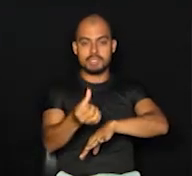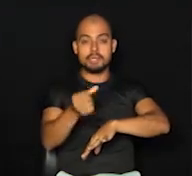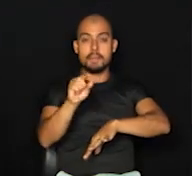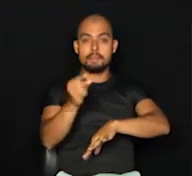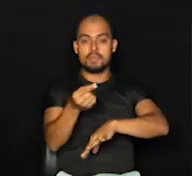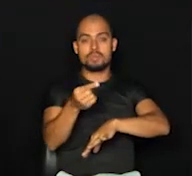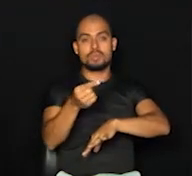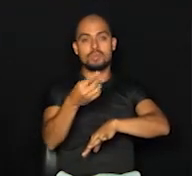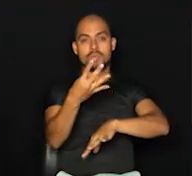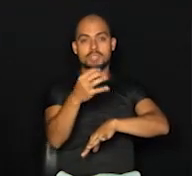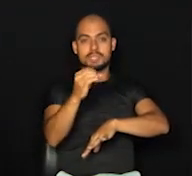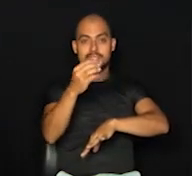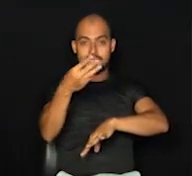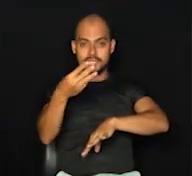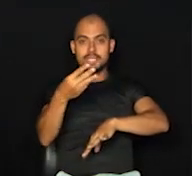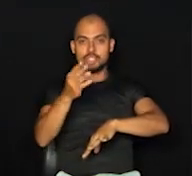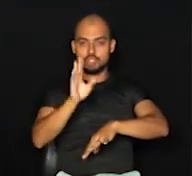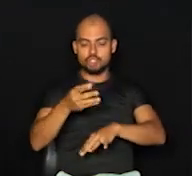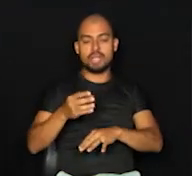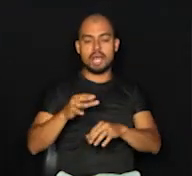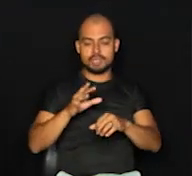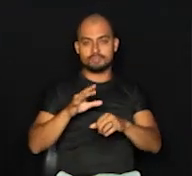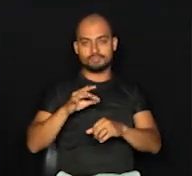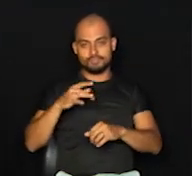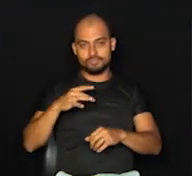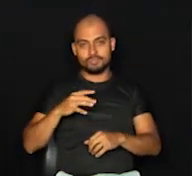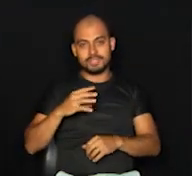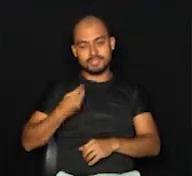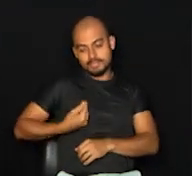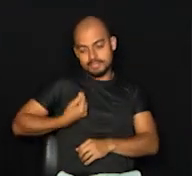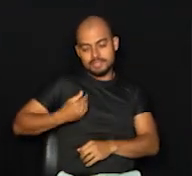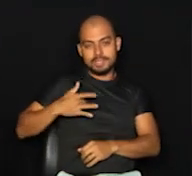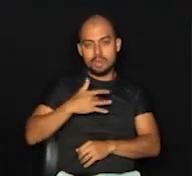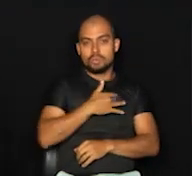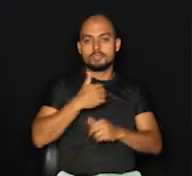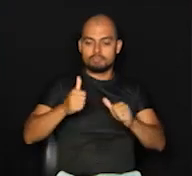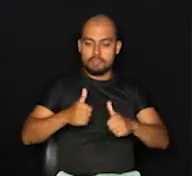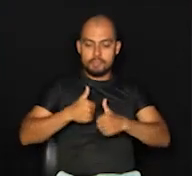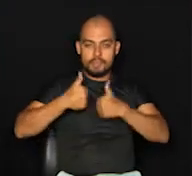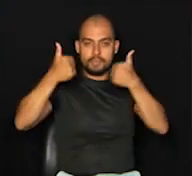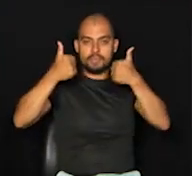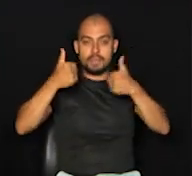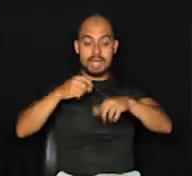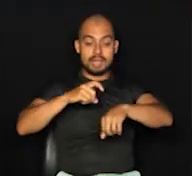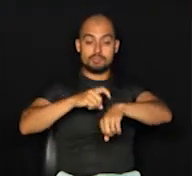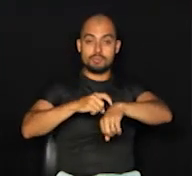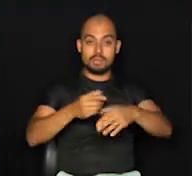4.966.403 pessoas recuperadas da doença. Nós temos até o momento